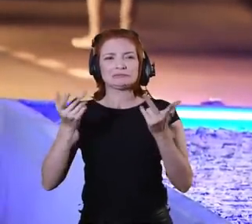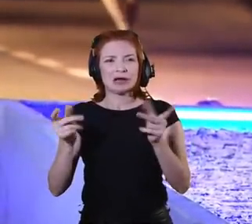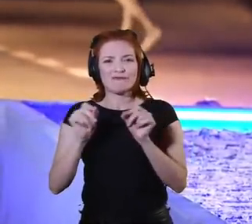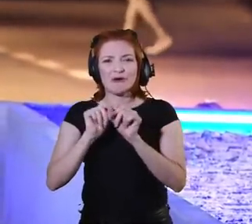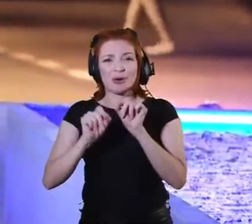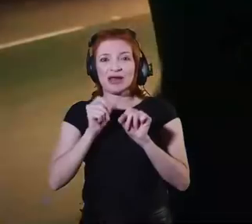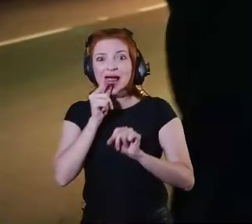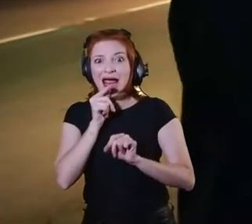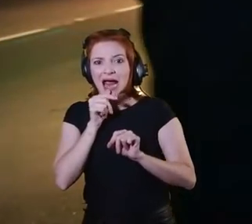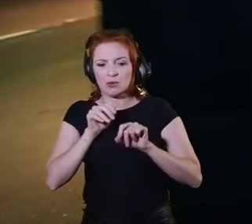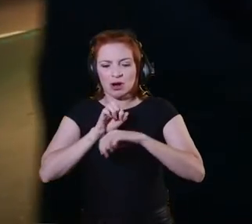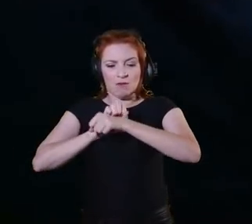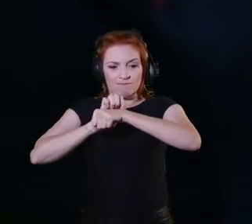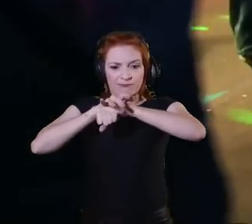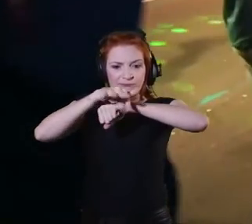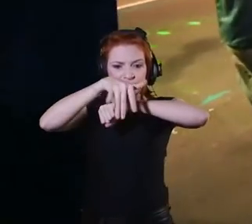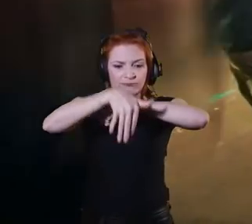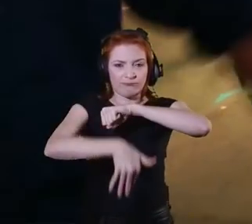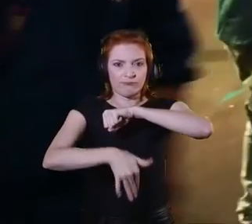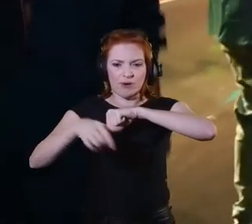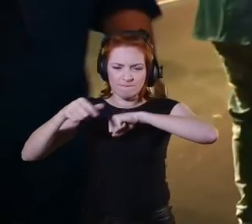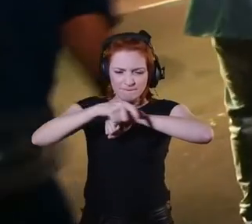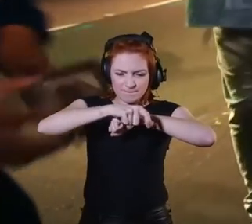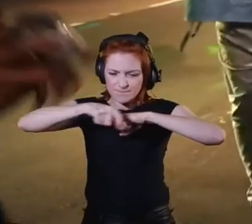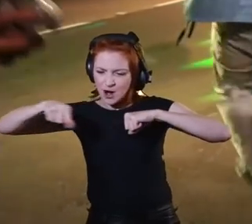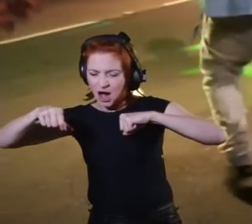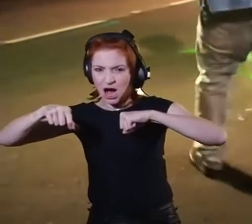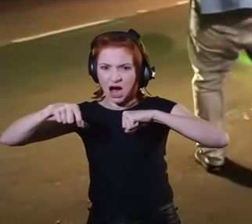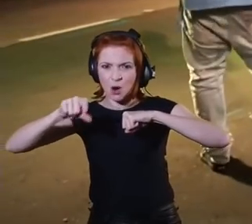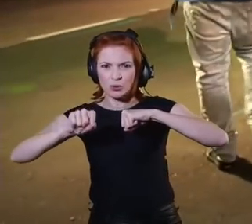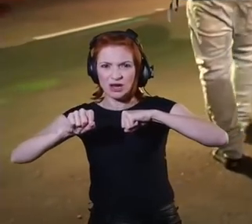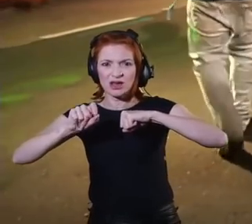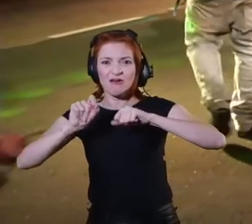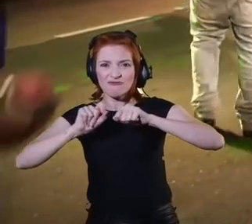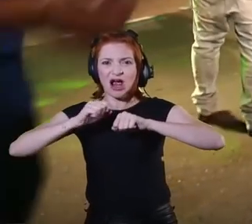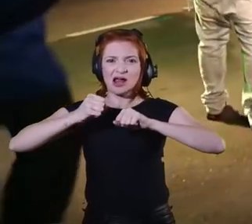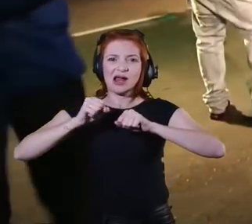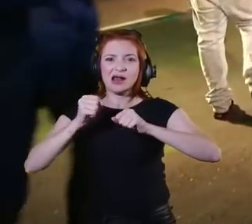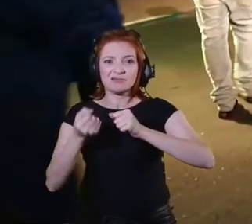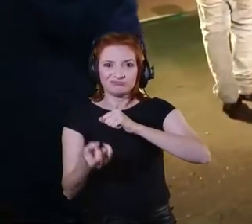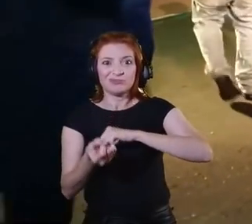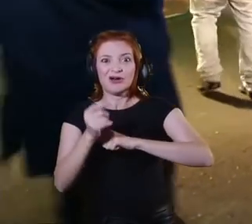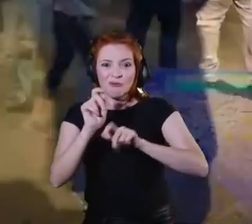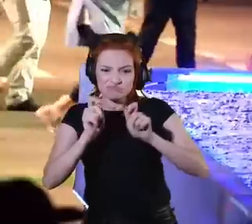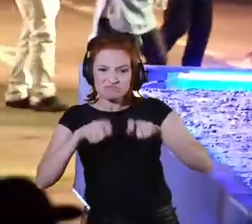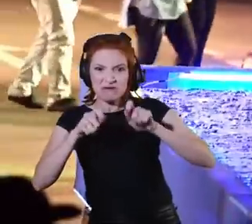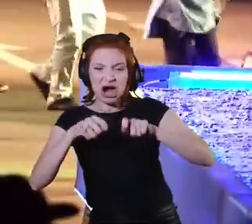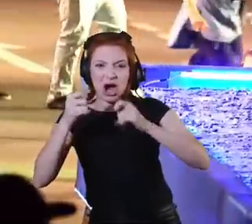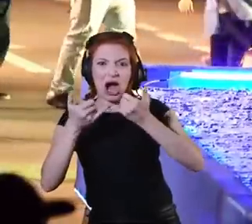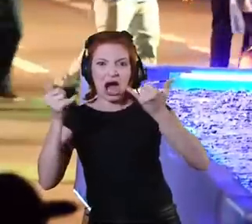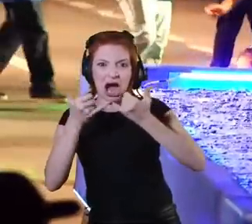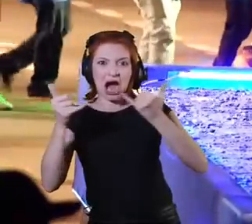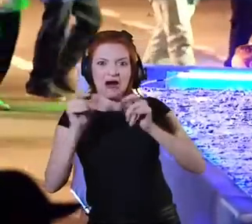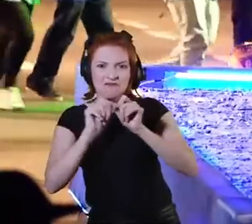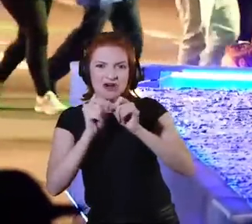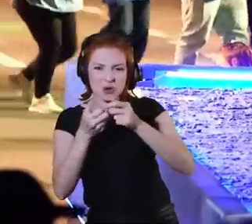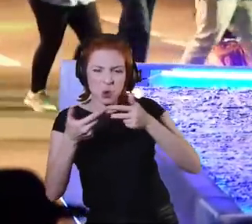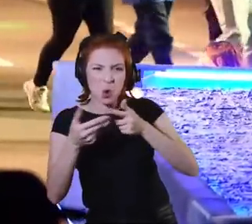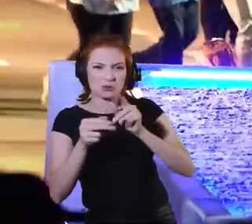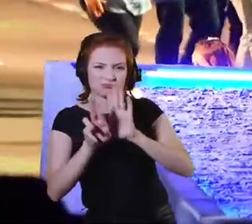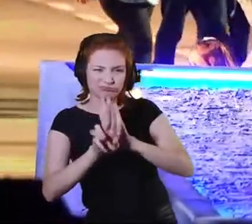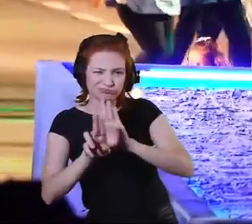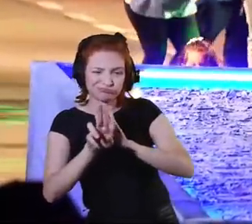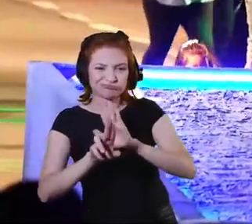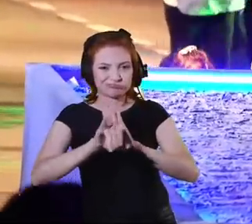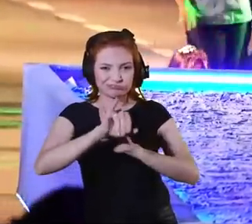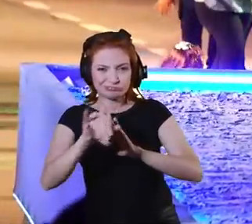uma queda d'água e puxava ali uma canaleta e acabava fazendo um moinho para iluminar a sua casa, os vizinhos. Mas o